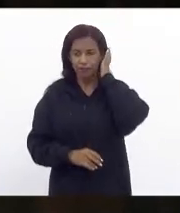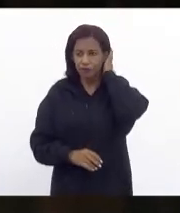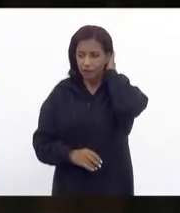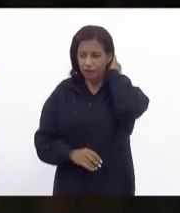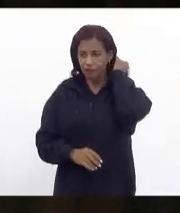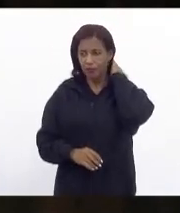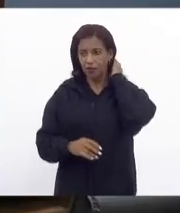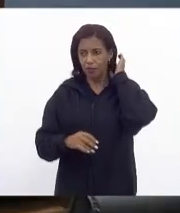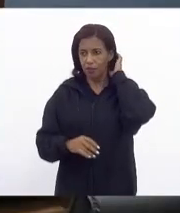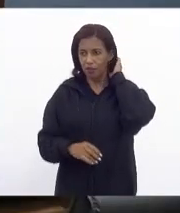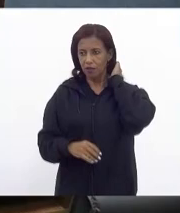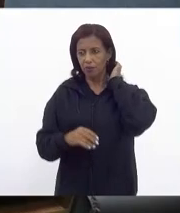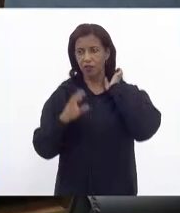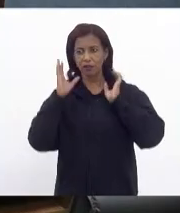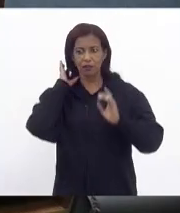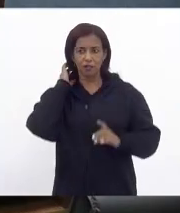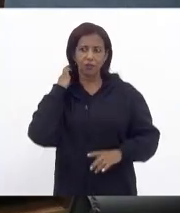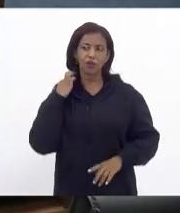manifestação